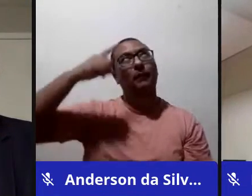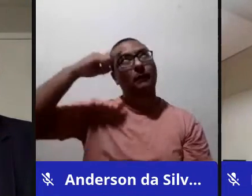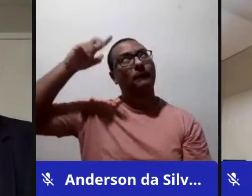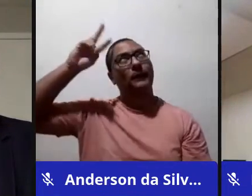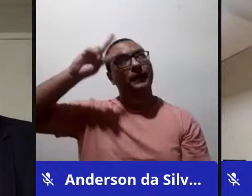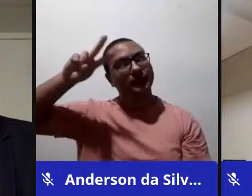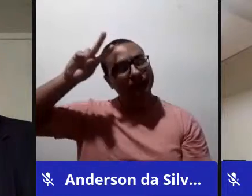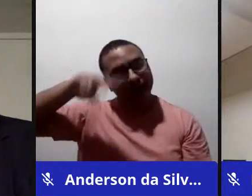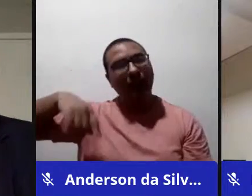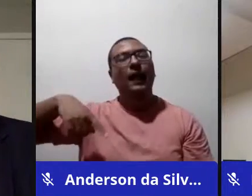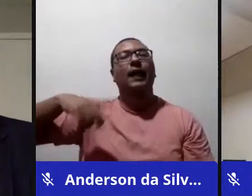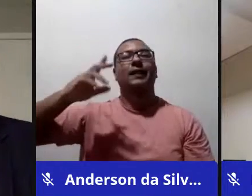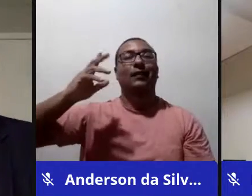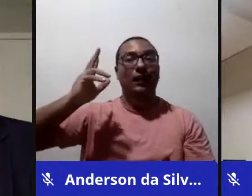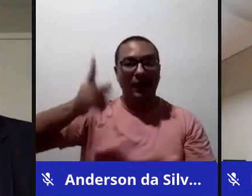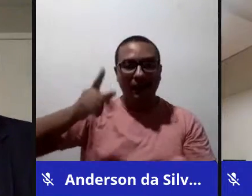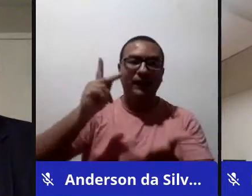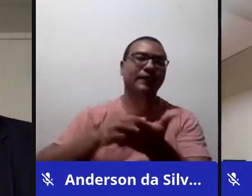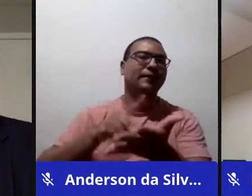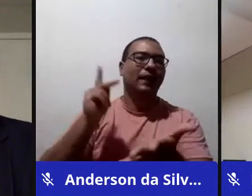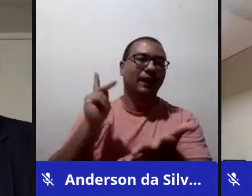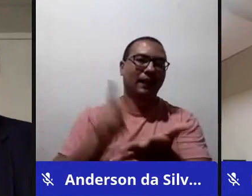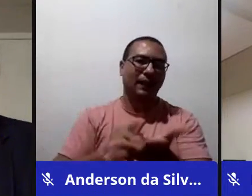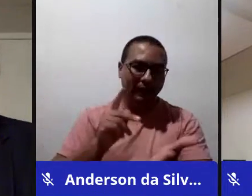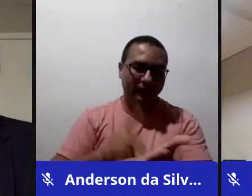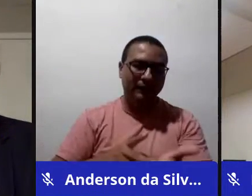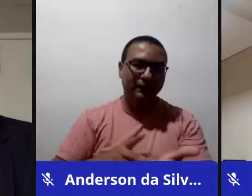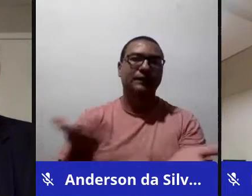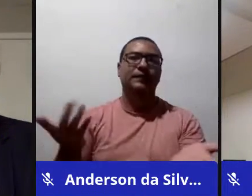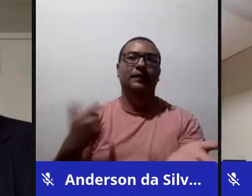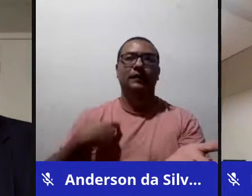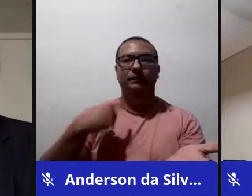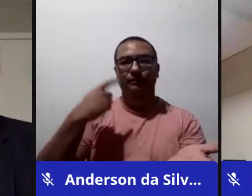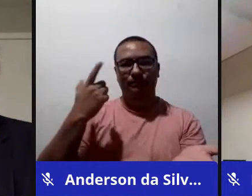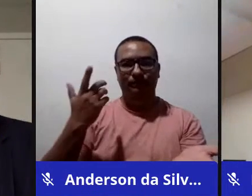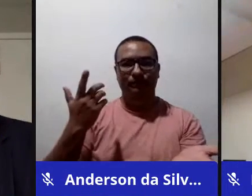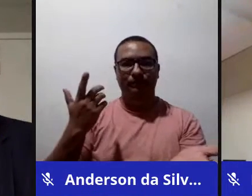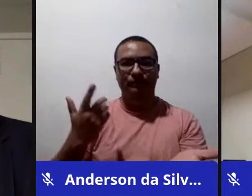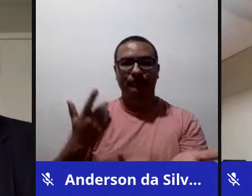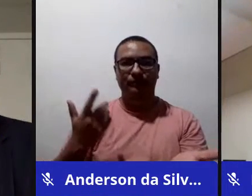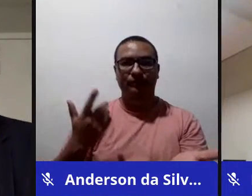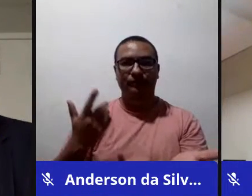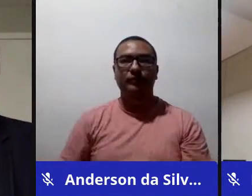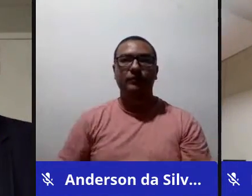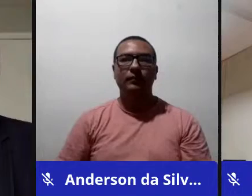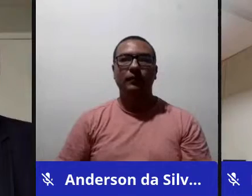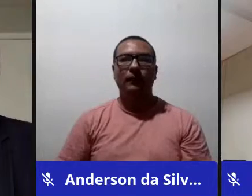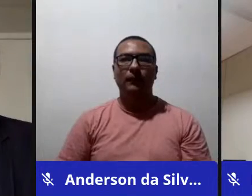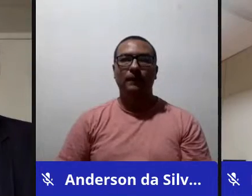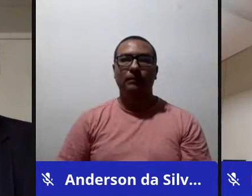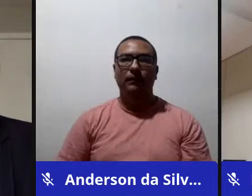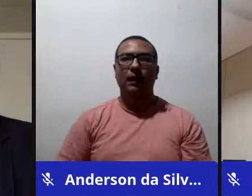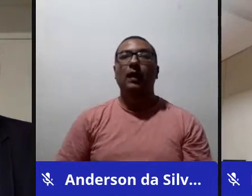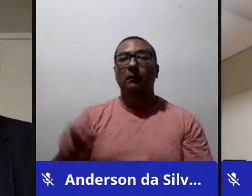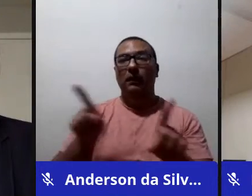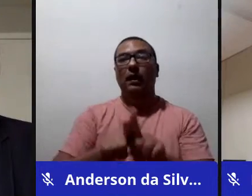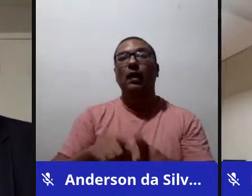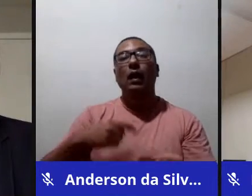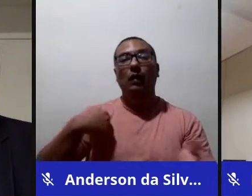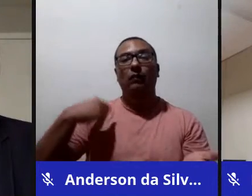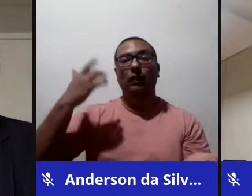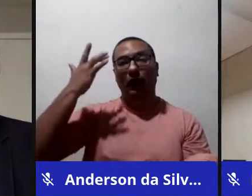falando, eu estava falando. Olha só, pessoal, é isso mesmo, né? Então, acho que